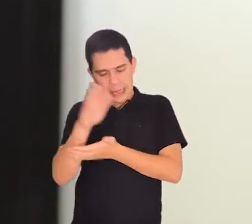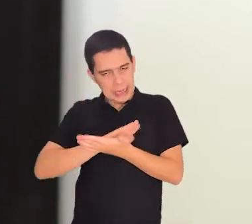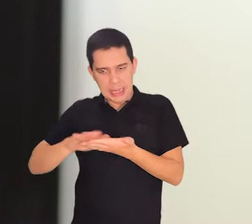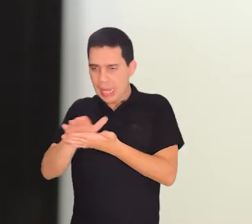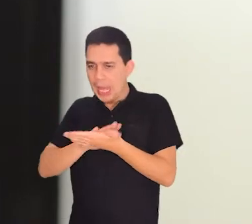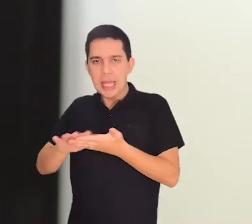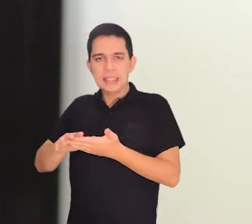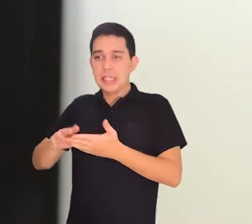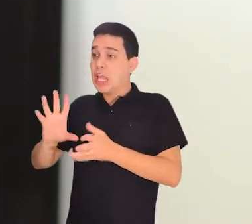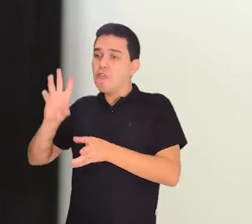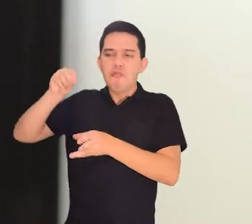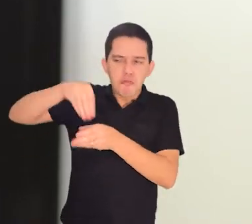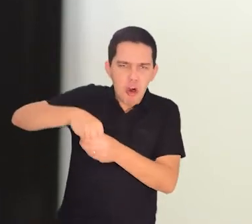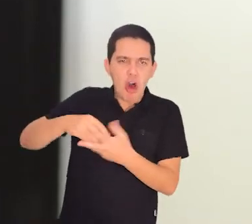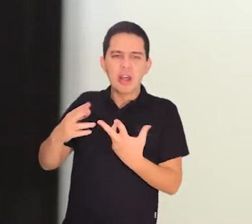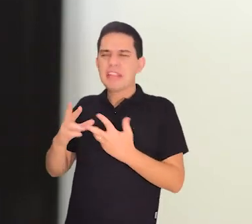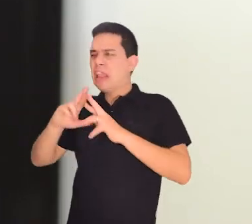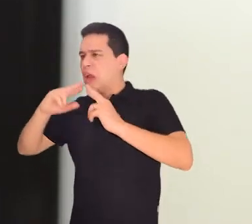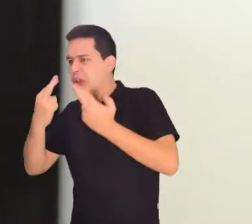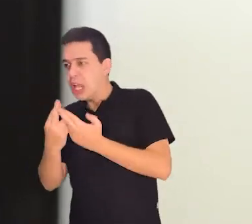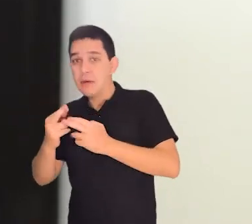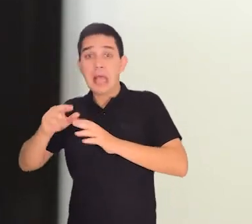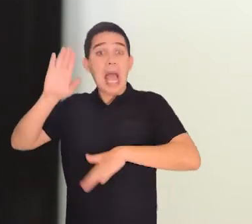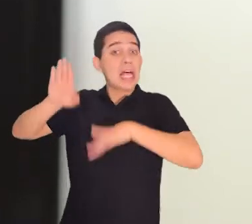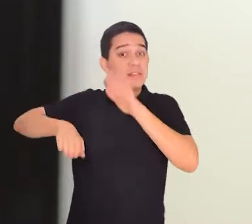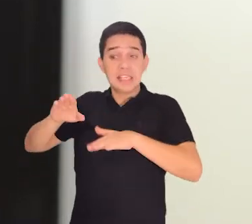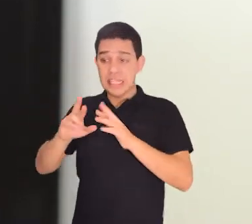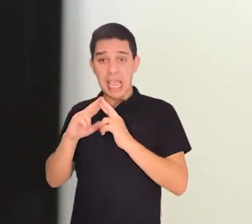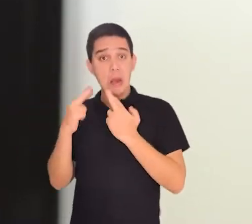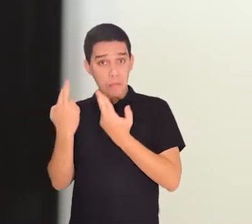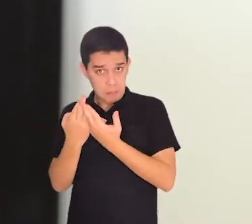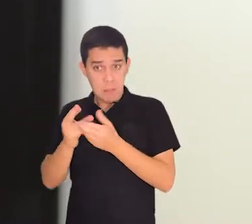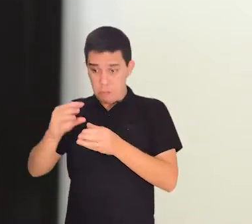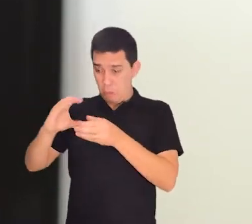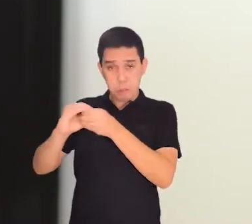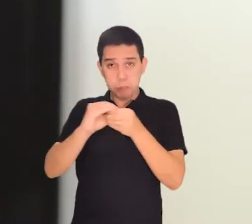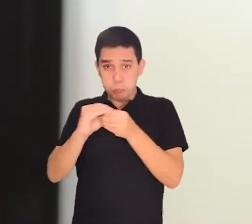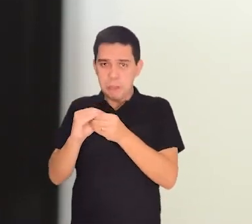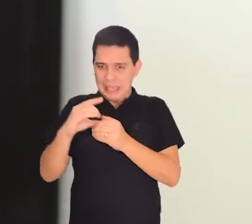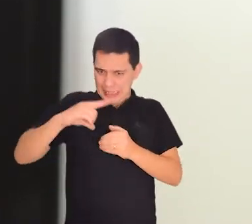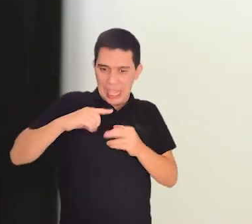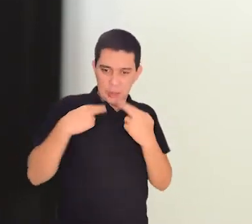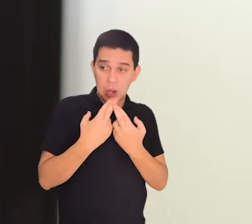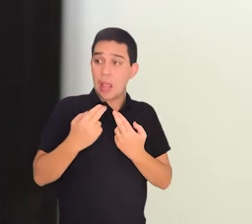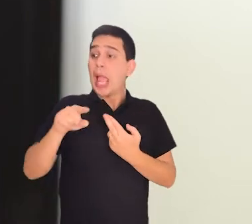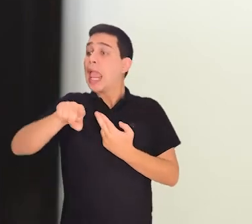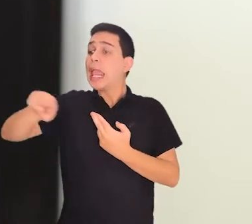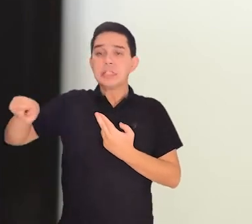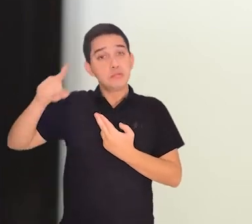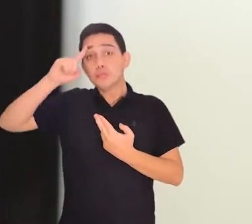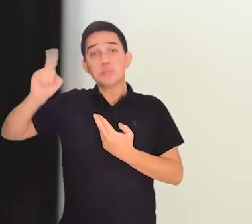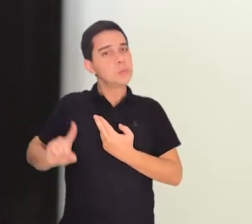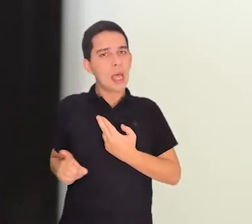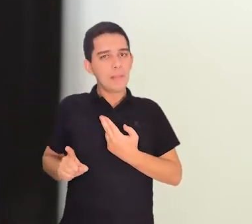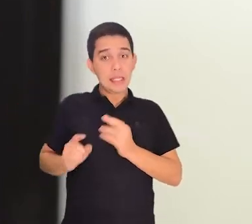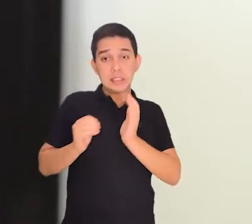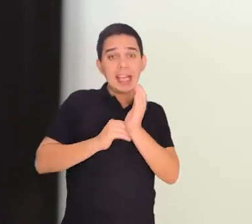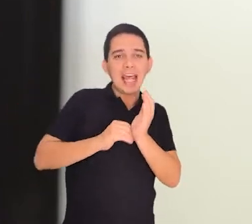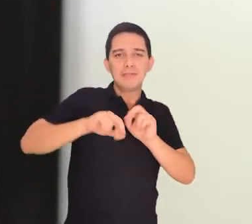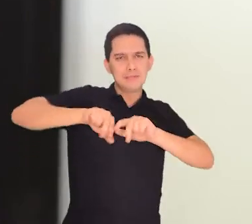não participa de assembleias. Na verdade, em muitos casos, eles nem sabem que existem essas